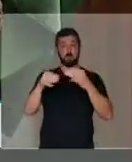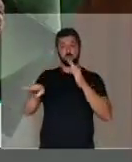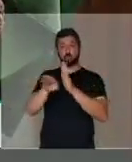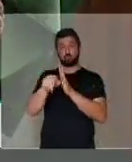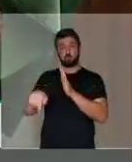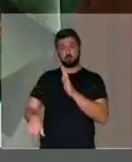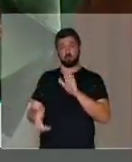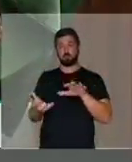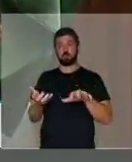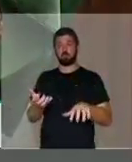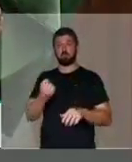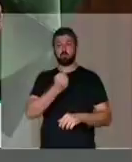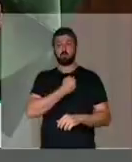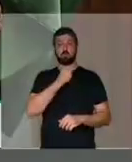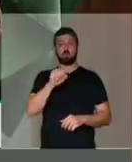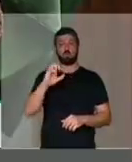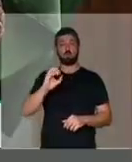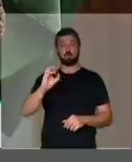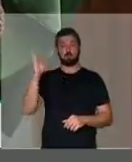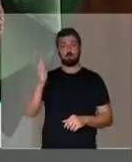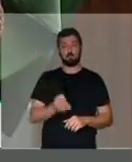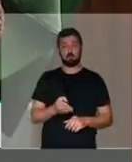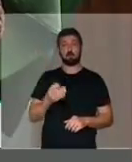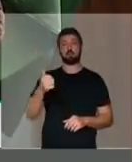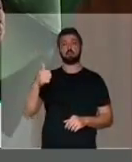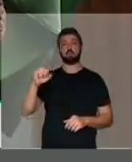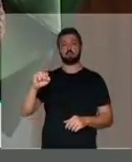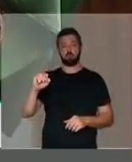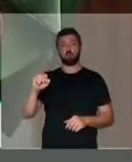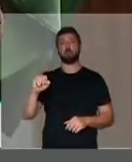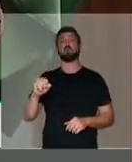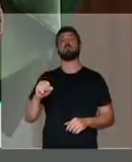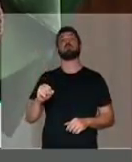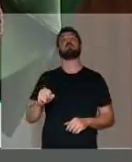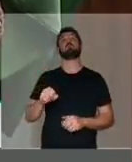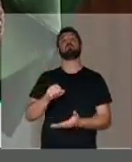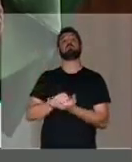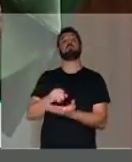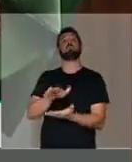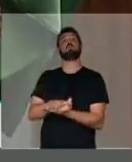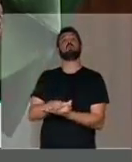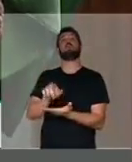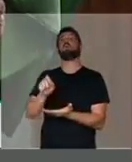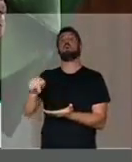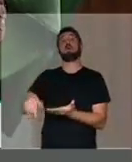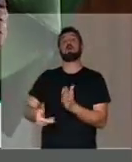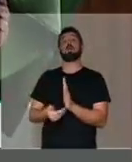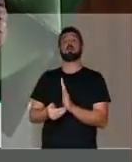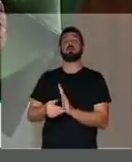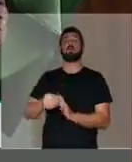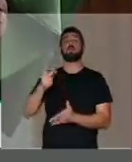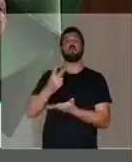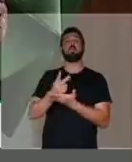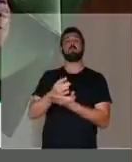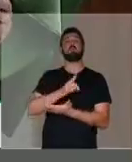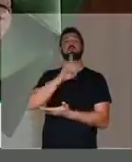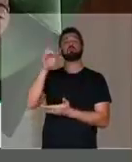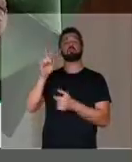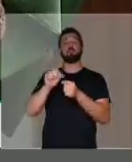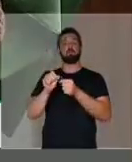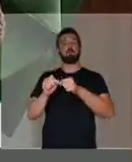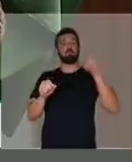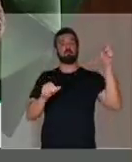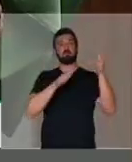Congresso Nacional, de número 80 de 2018, foi protocolizada nessa casa no mesmo dia da